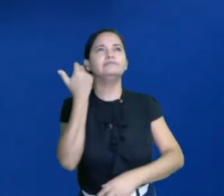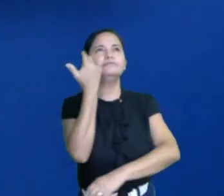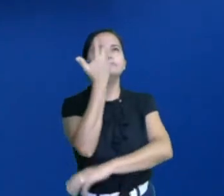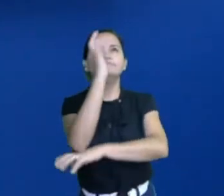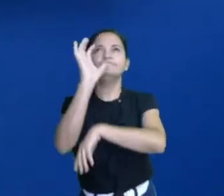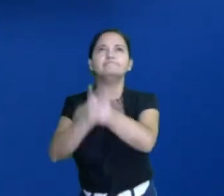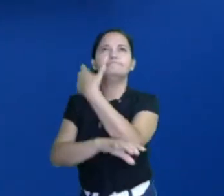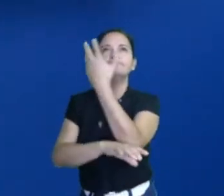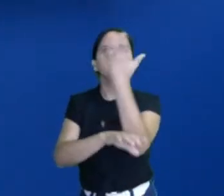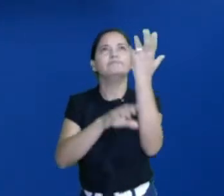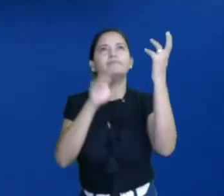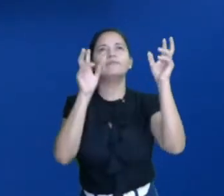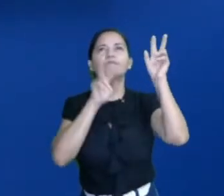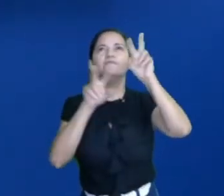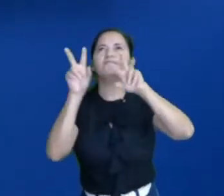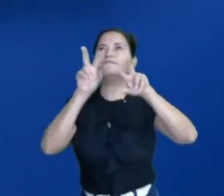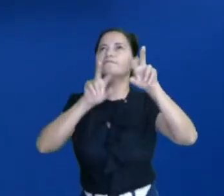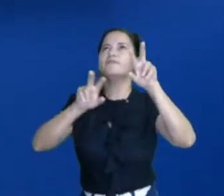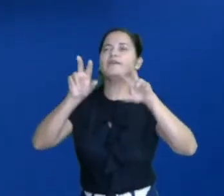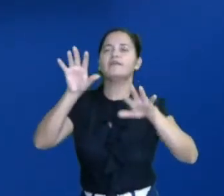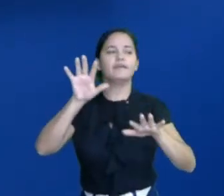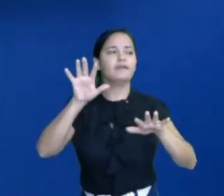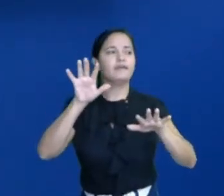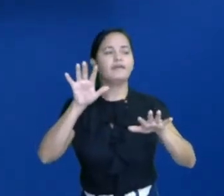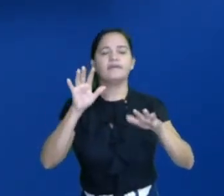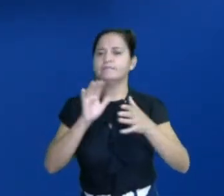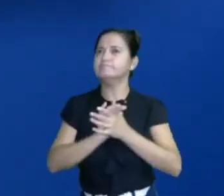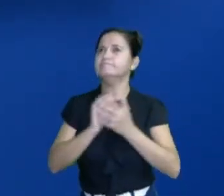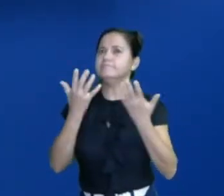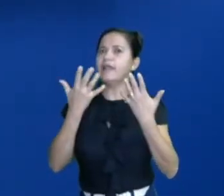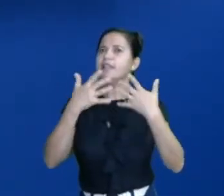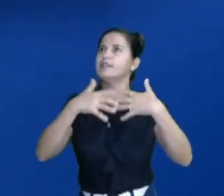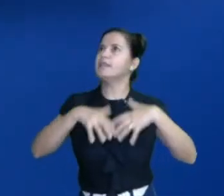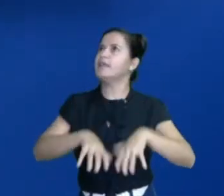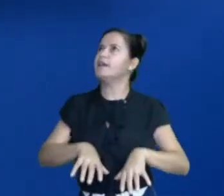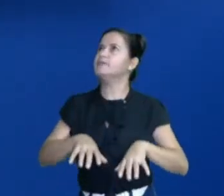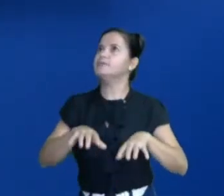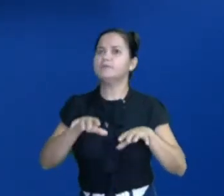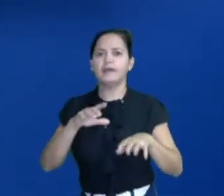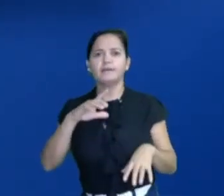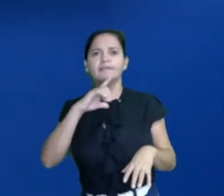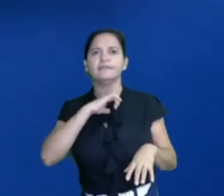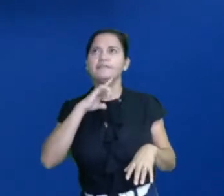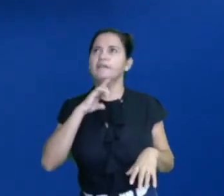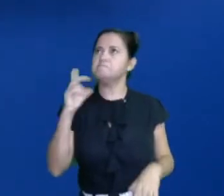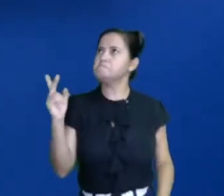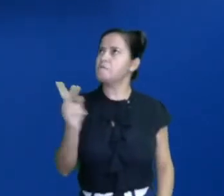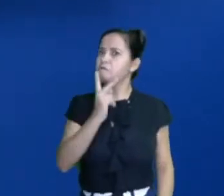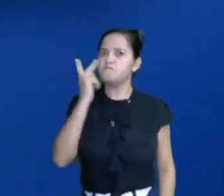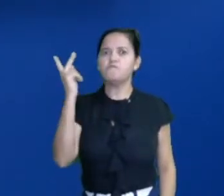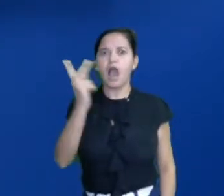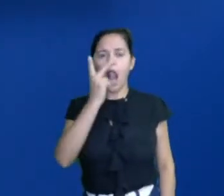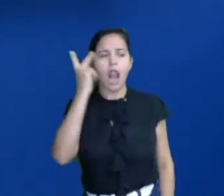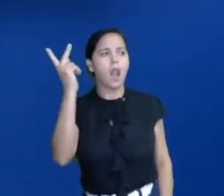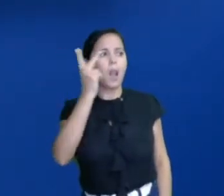naturais. Refere-se a um bem natural que, dado o seu valor em termos